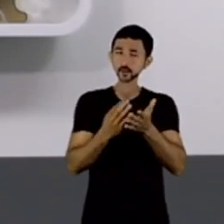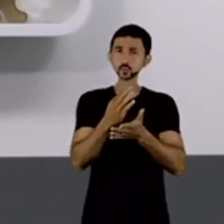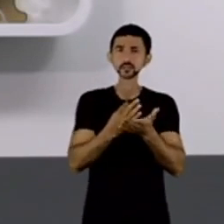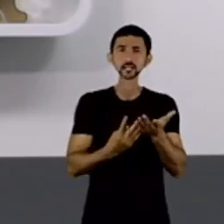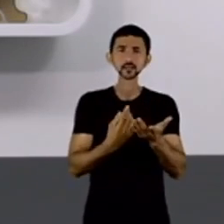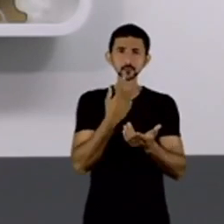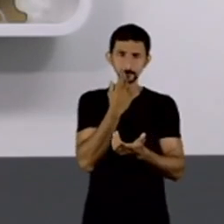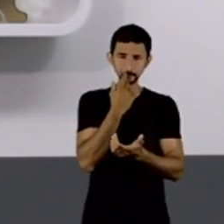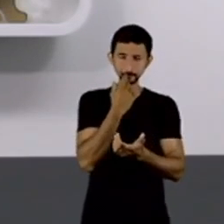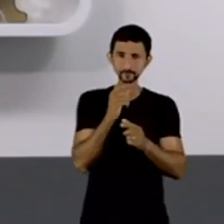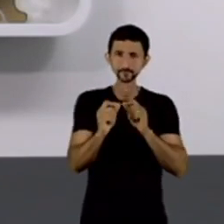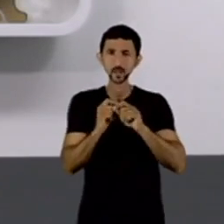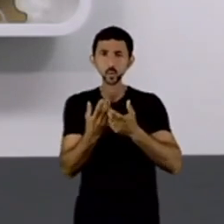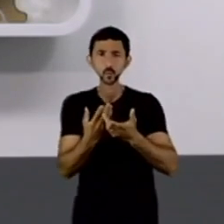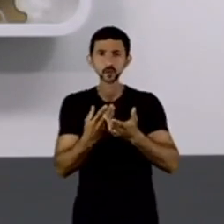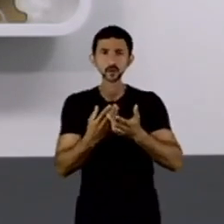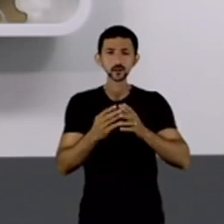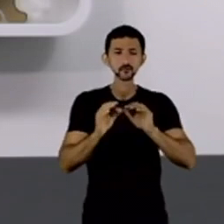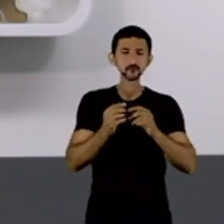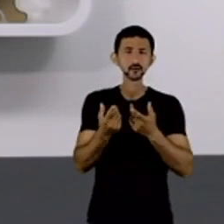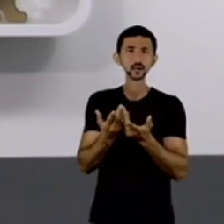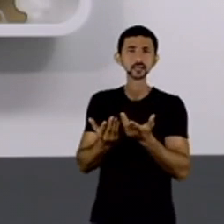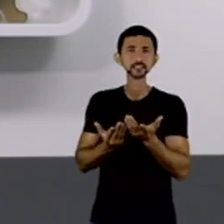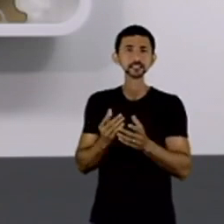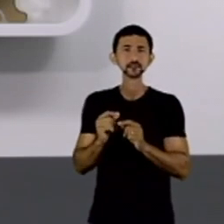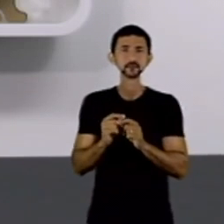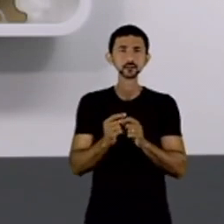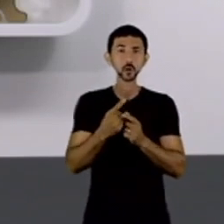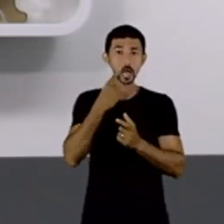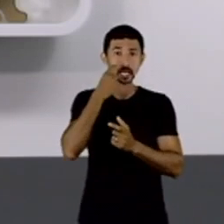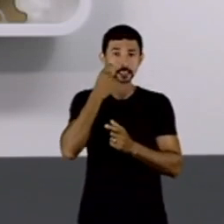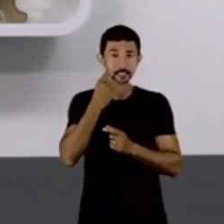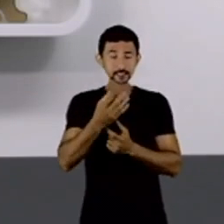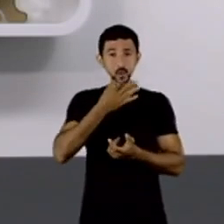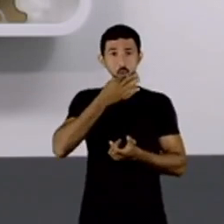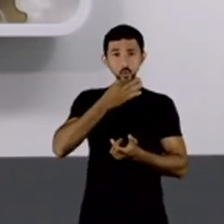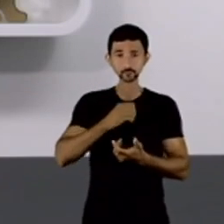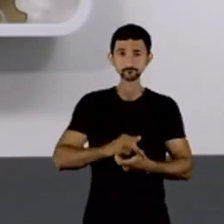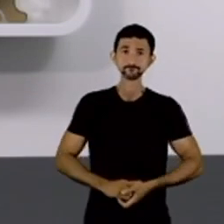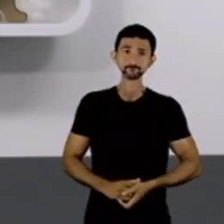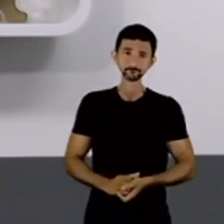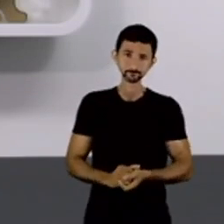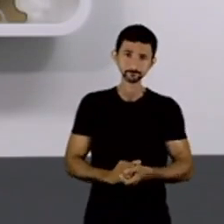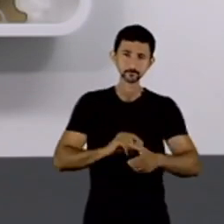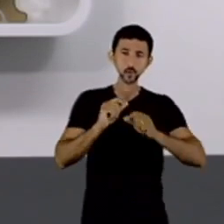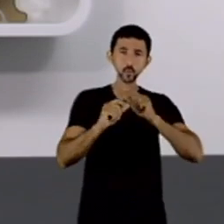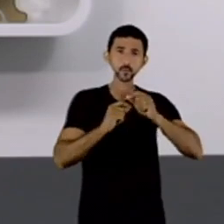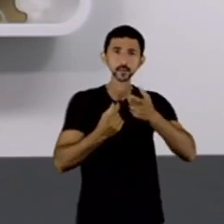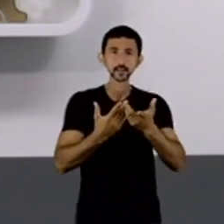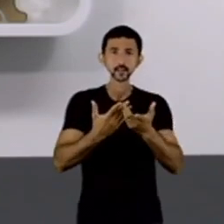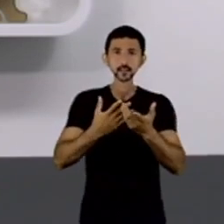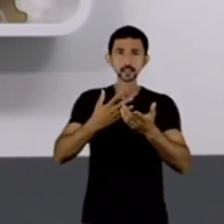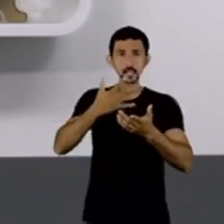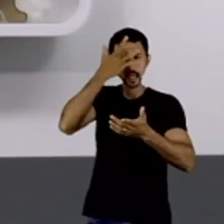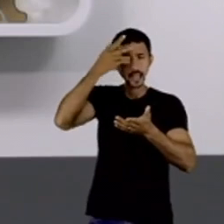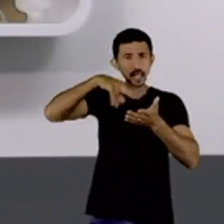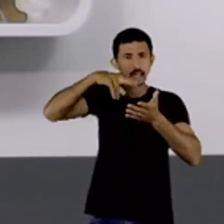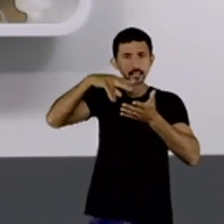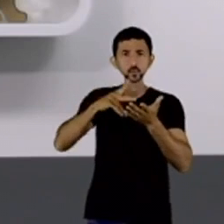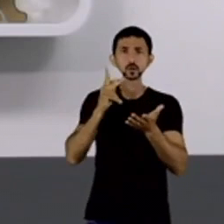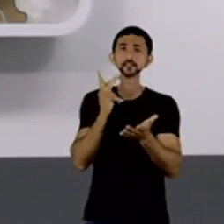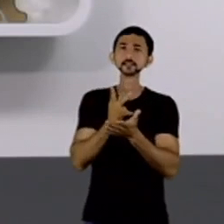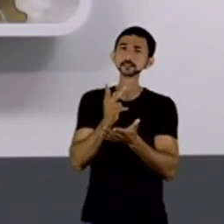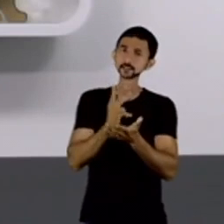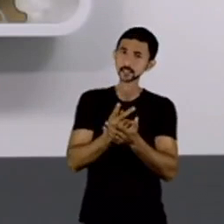O texto, afinal, está a serviço de uma intenção discursiva. Então, como leitor atento, faça